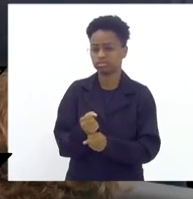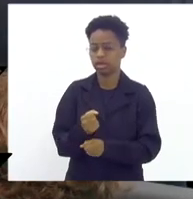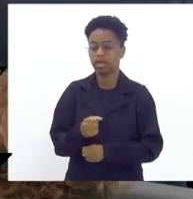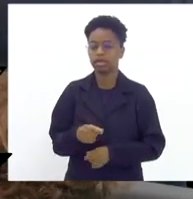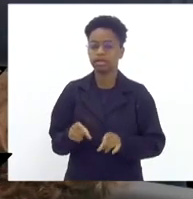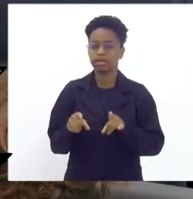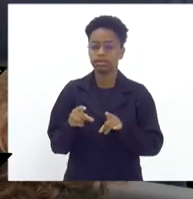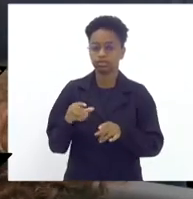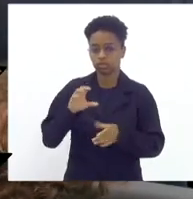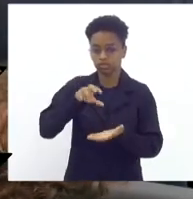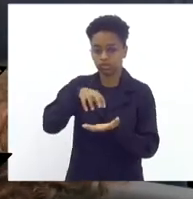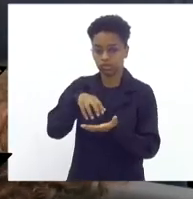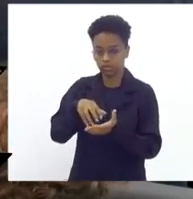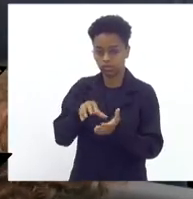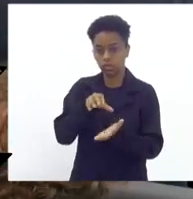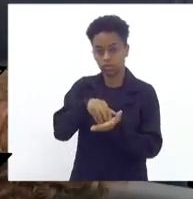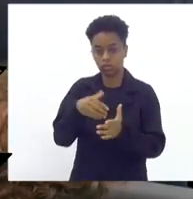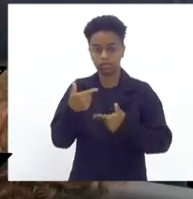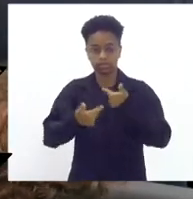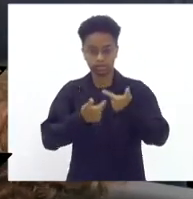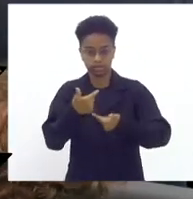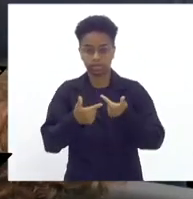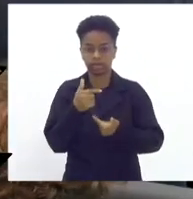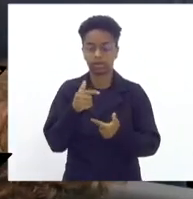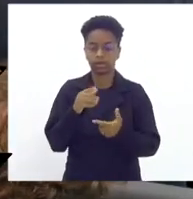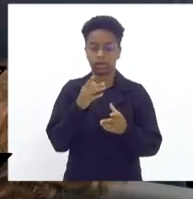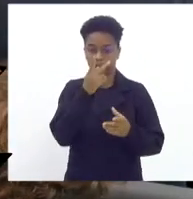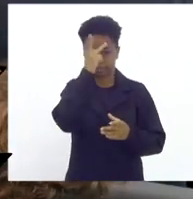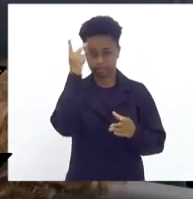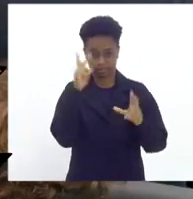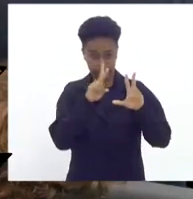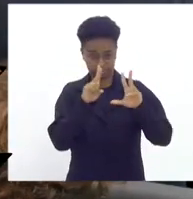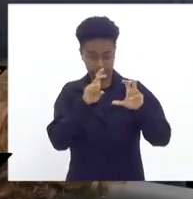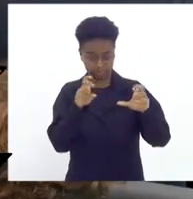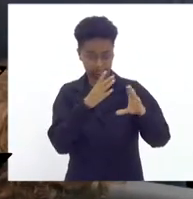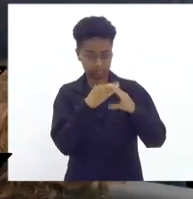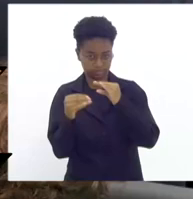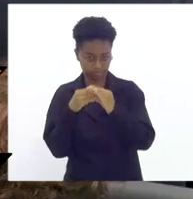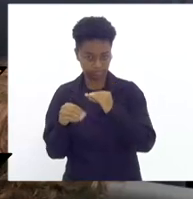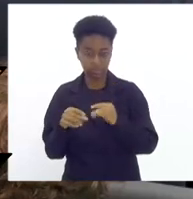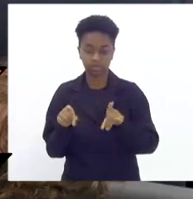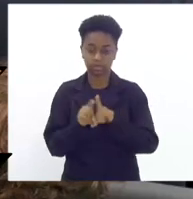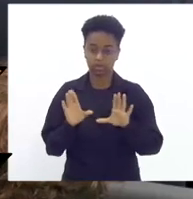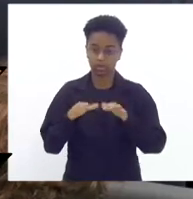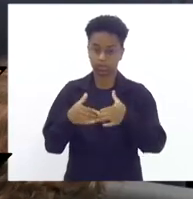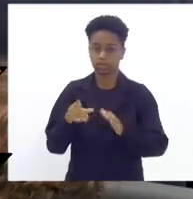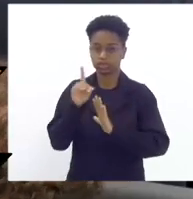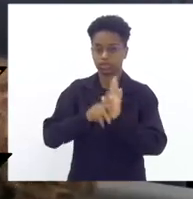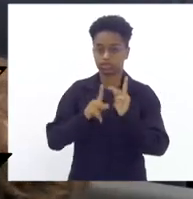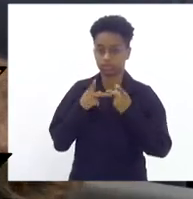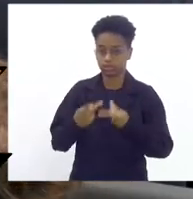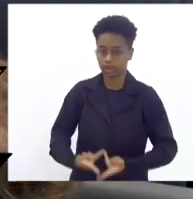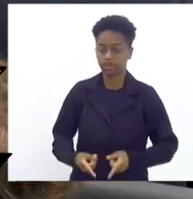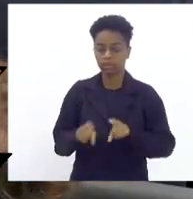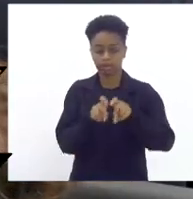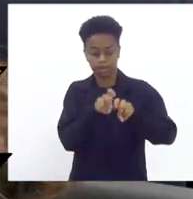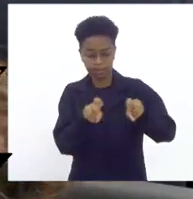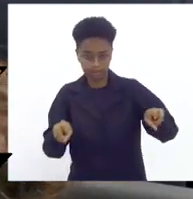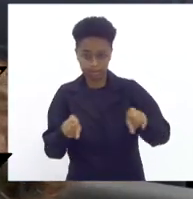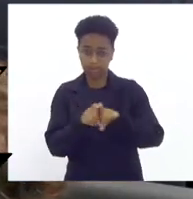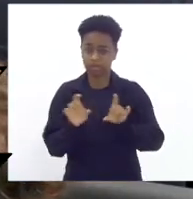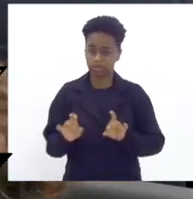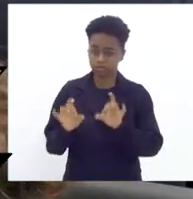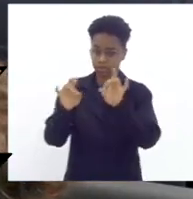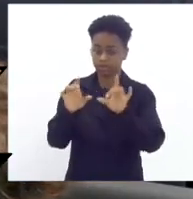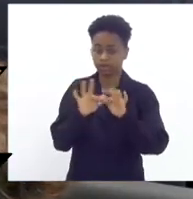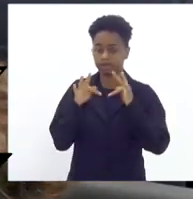GT de refugiados é a própria Comissão de Direitos Humanos é a mesa e uma saudação mais especial família